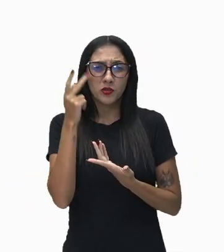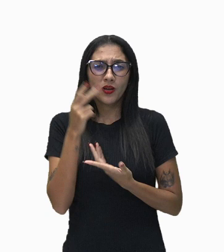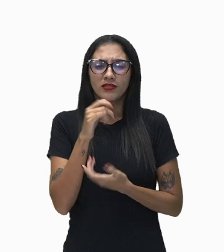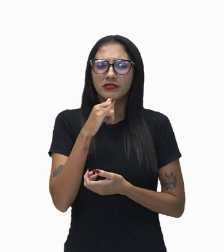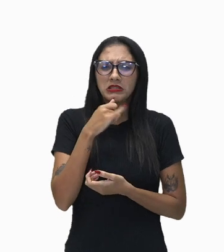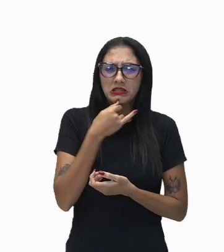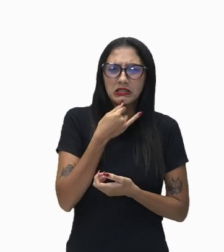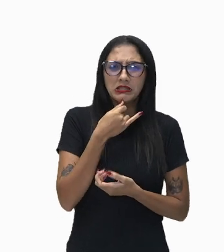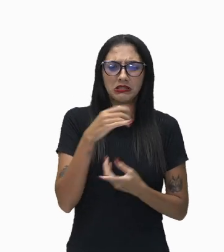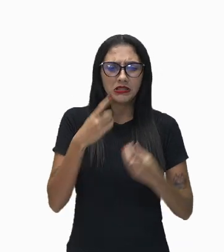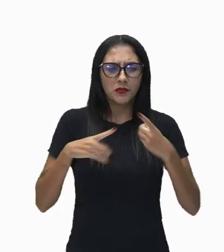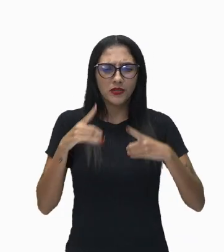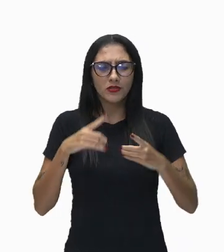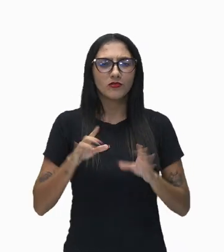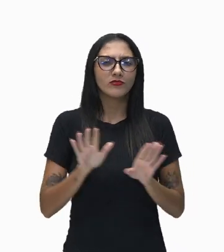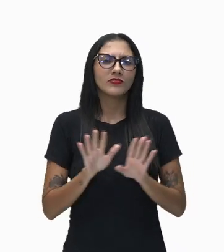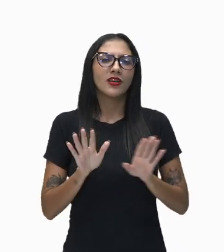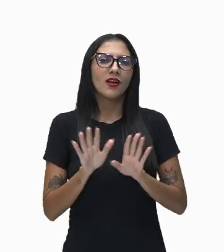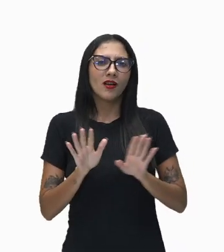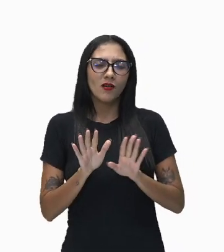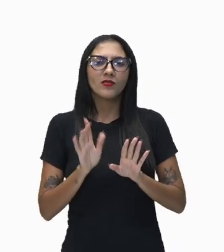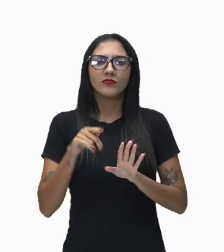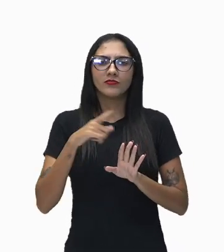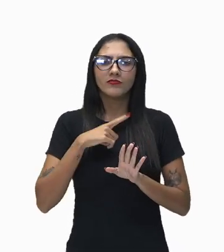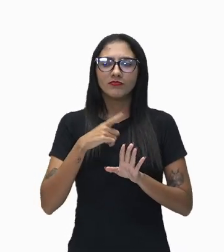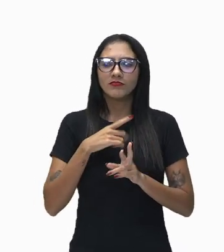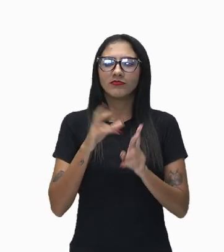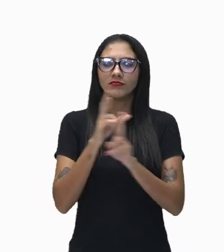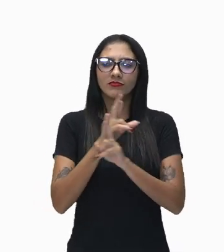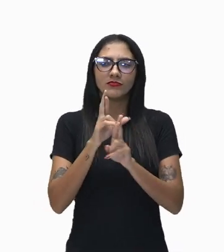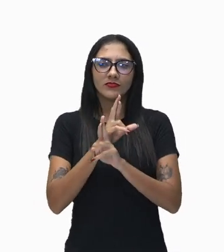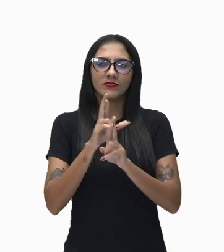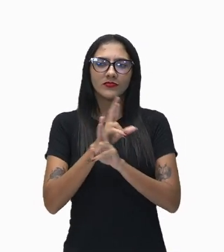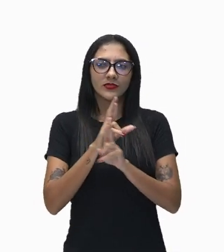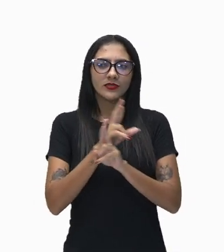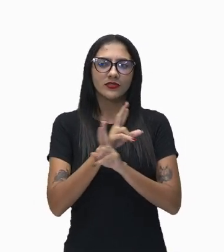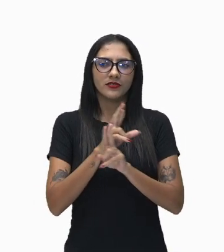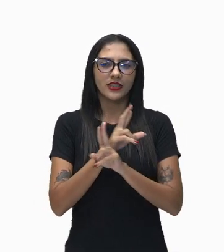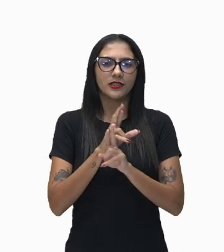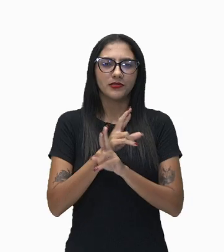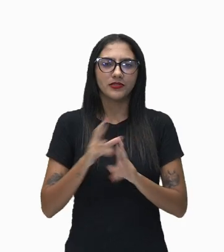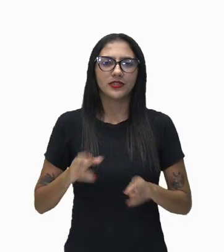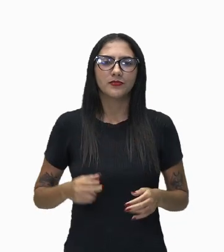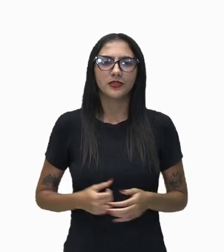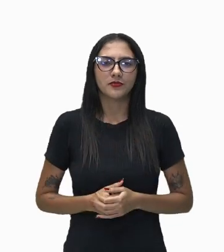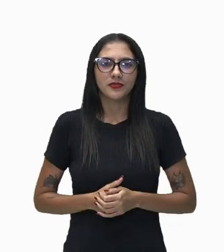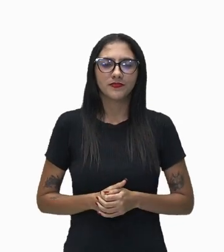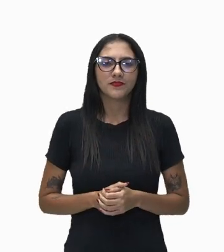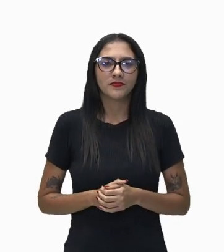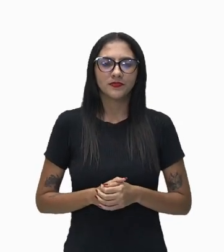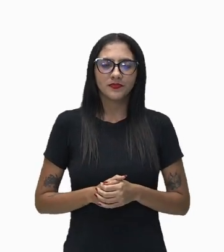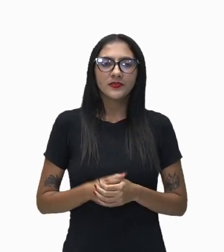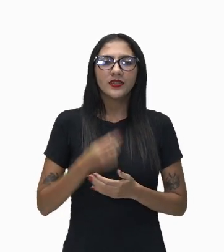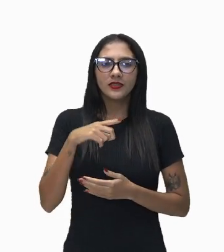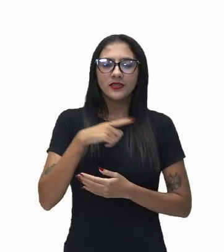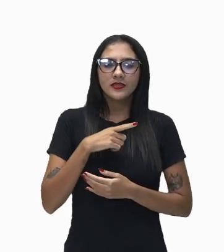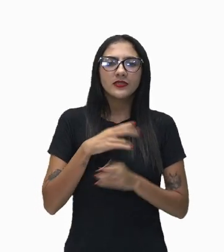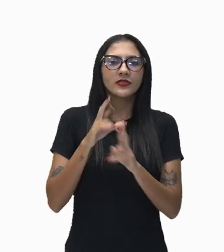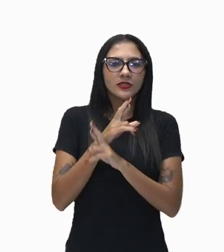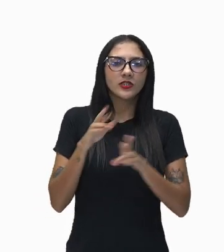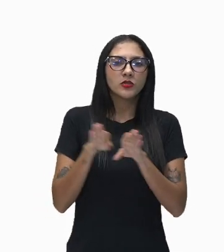deprimido? Não é relacionado a essas questões psicológicas, tá? Mas sim relacionado à quebra